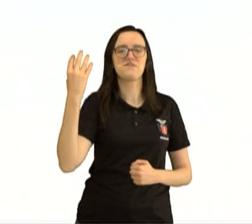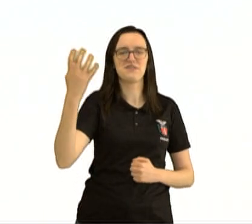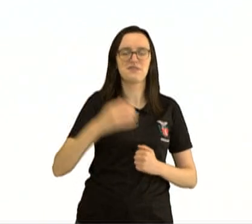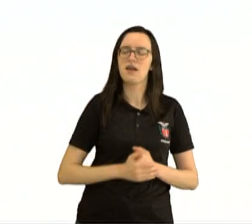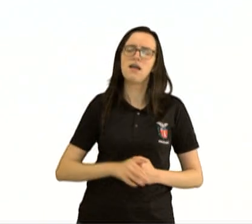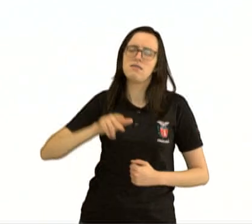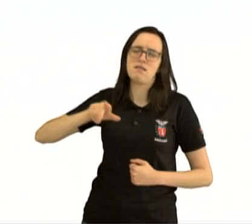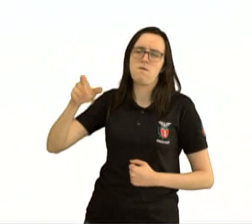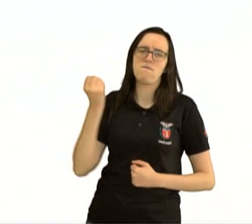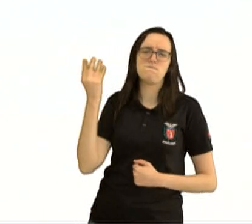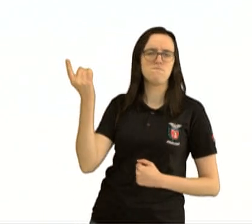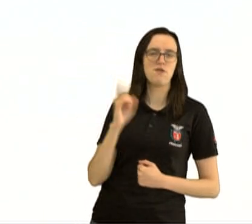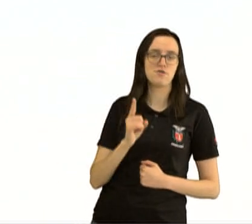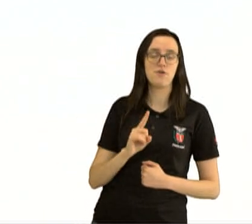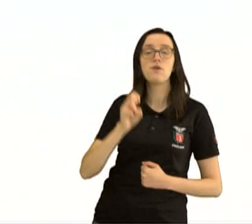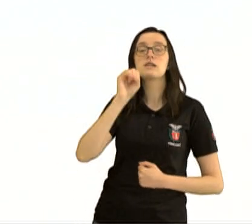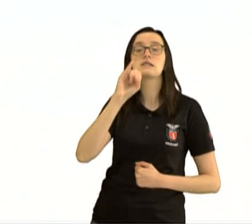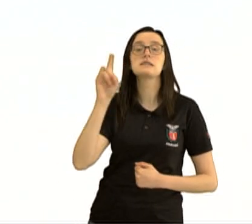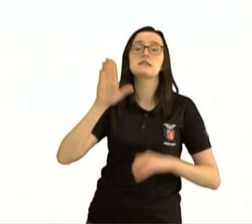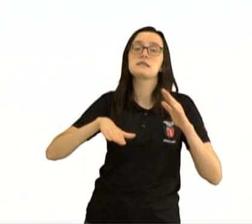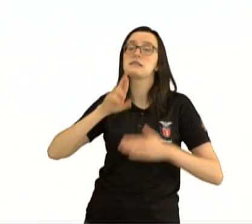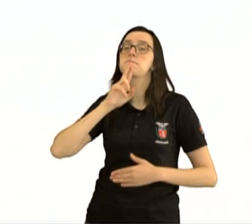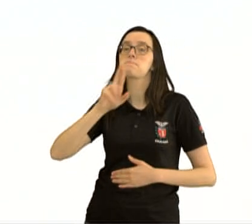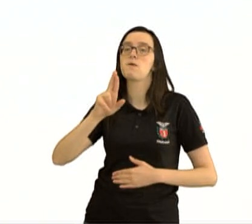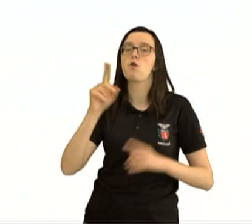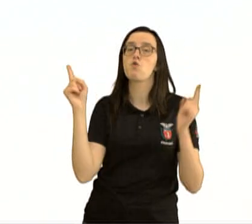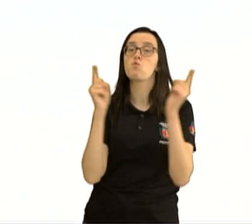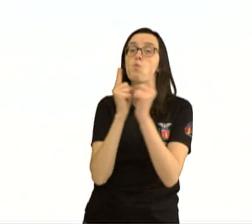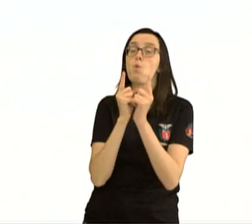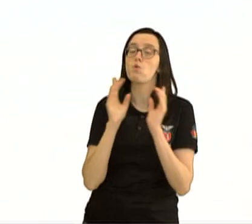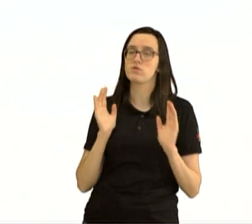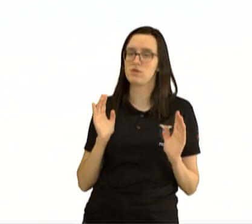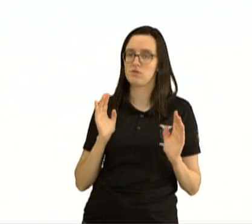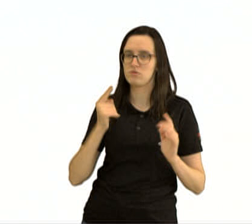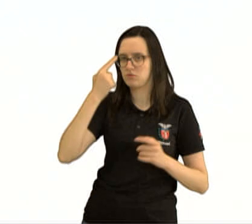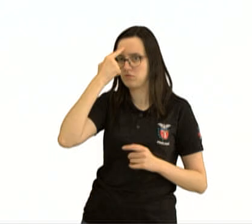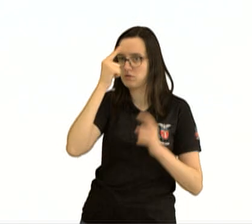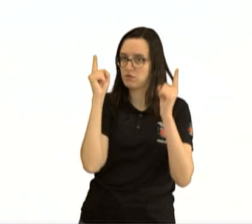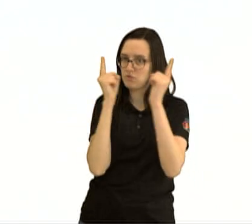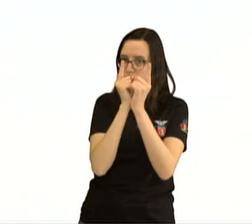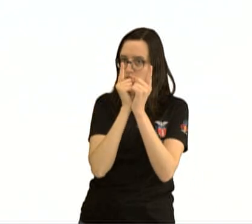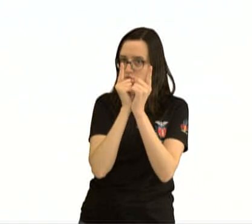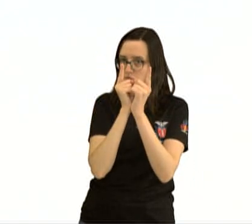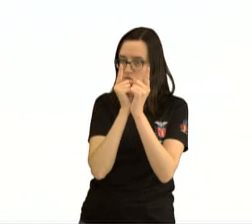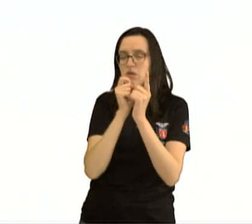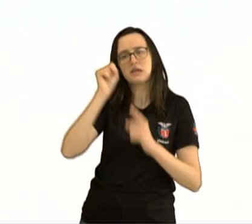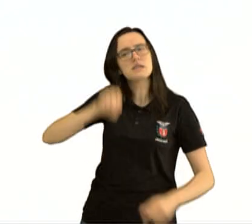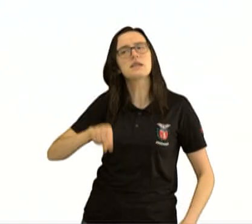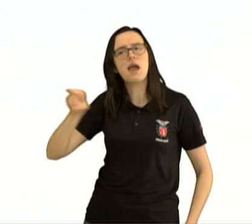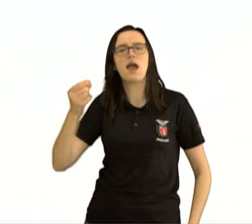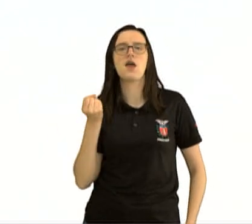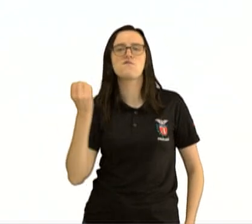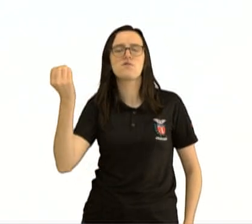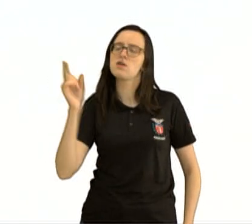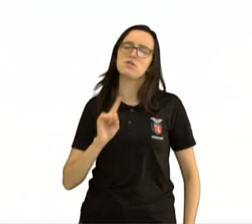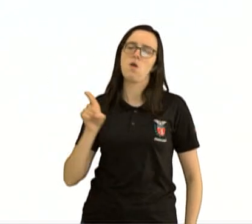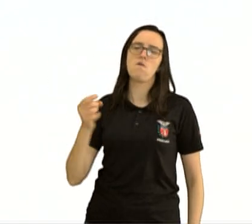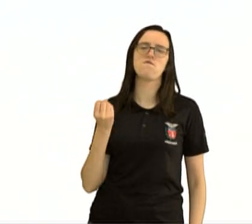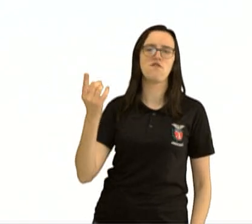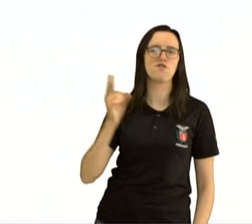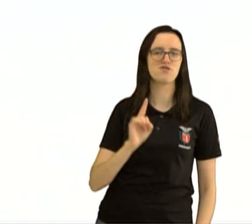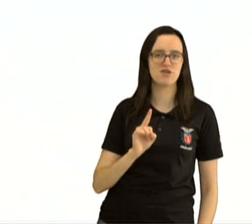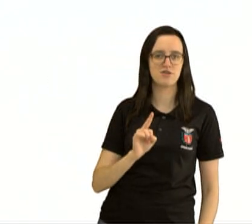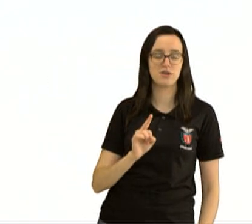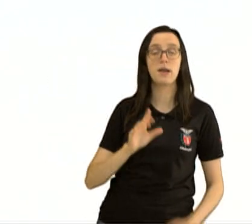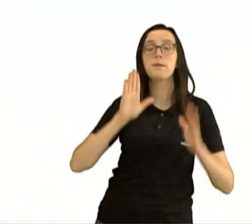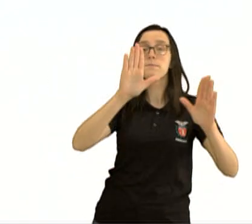she didn't. Caso você opte por uma resposta curta, short answer. Yes, she did. No, she didn't.